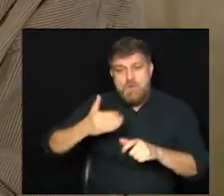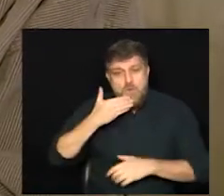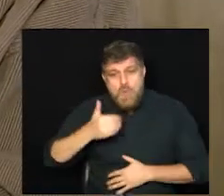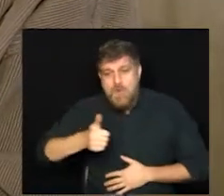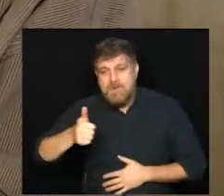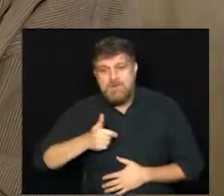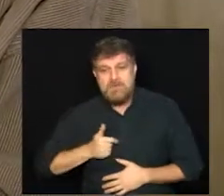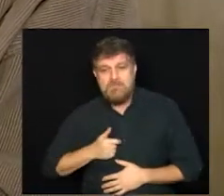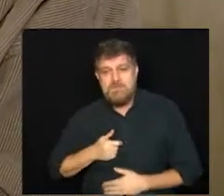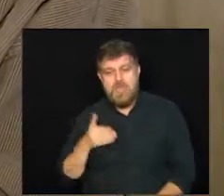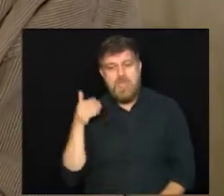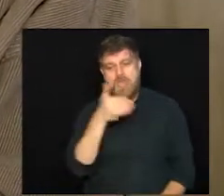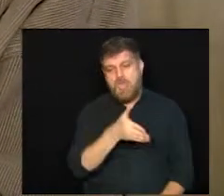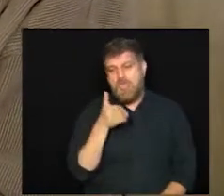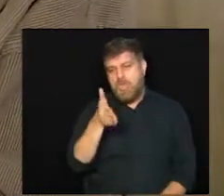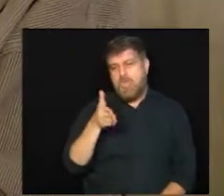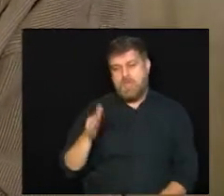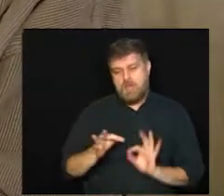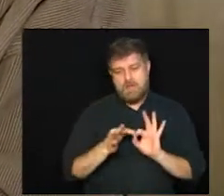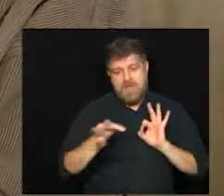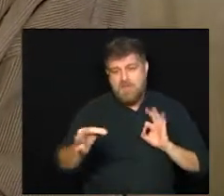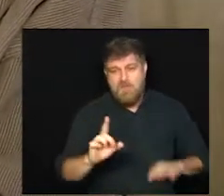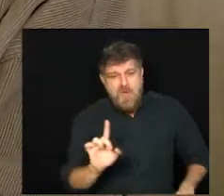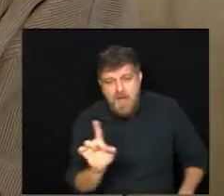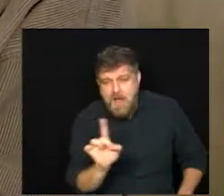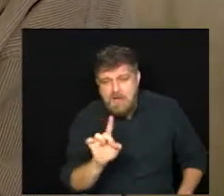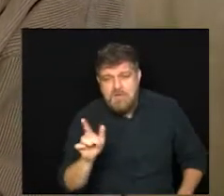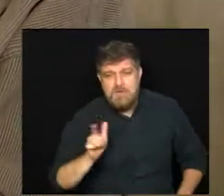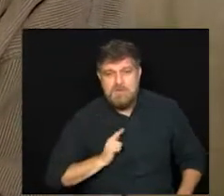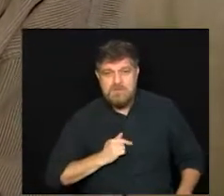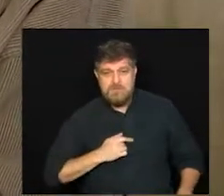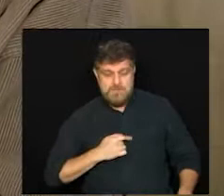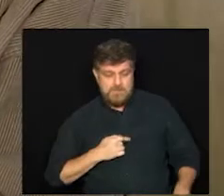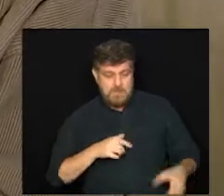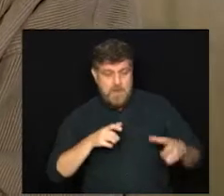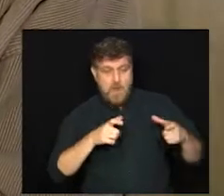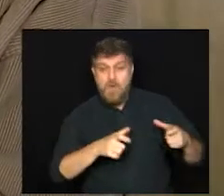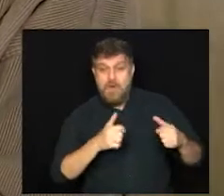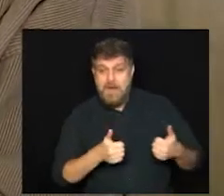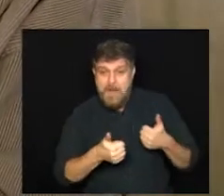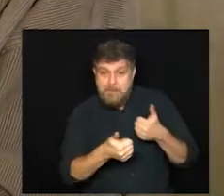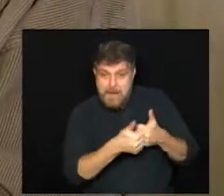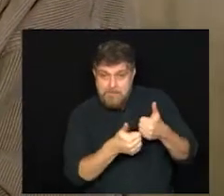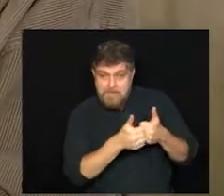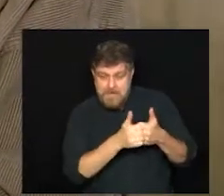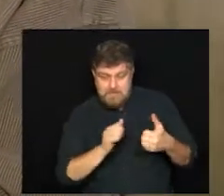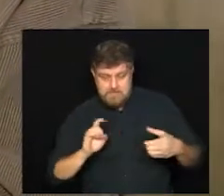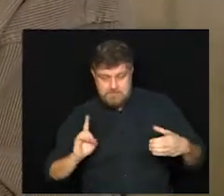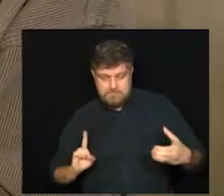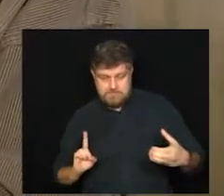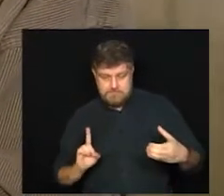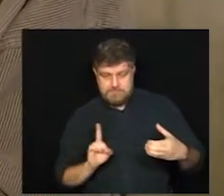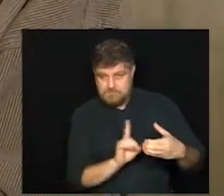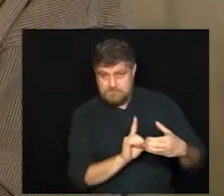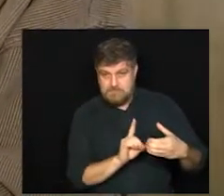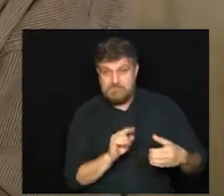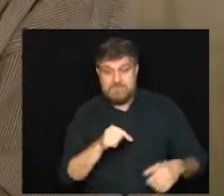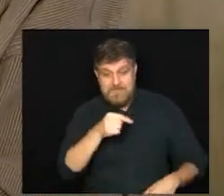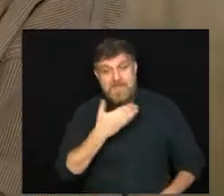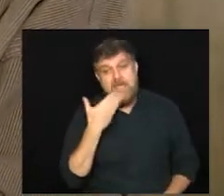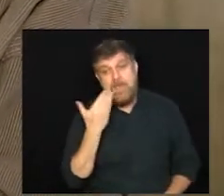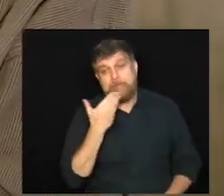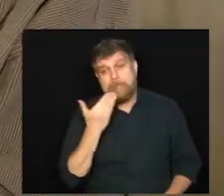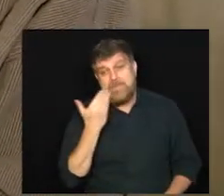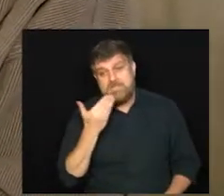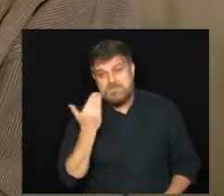pessoa rode a cidade toda para chegar num ponto nosso, é verificar qual unidade que é de mais fácil acesso para